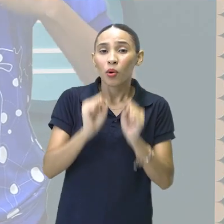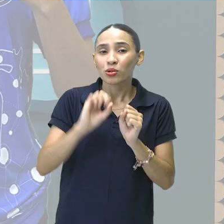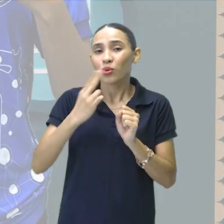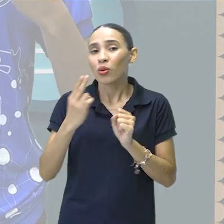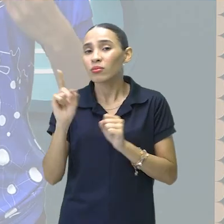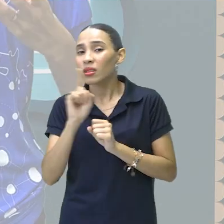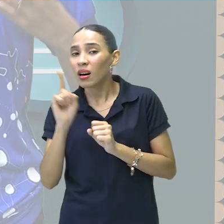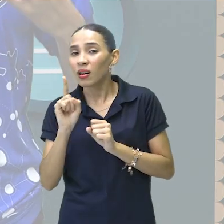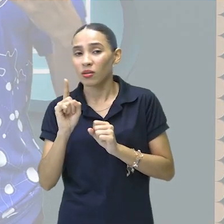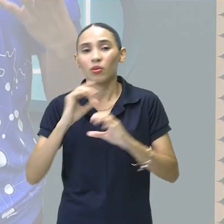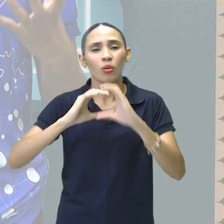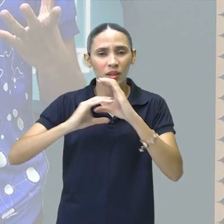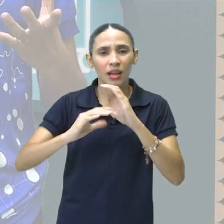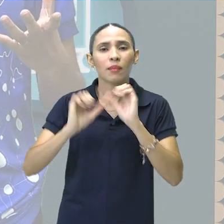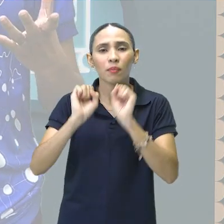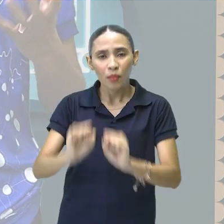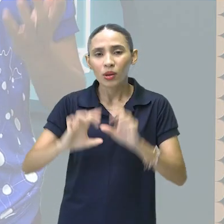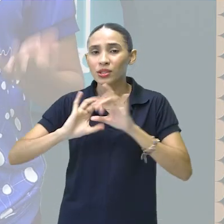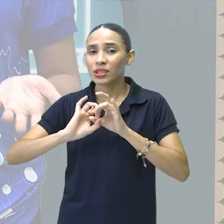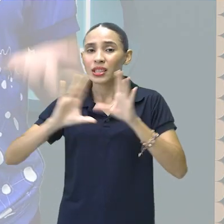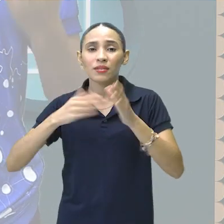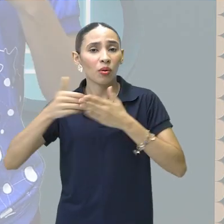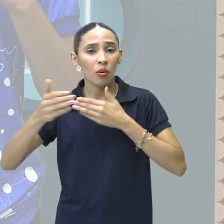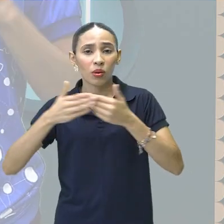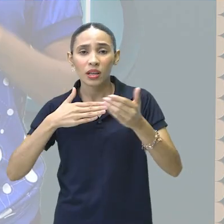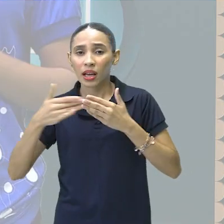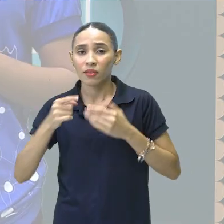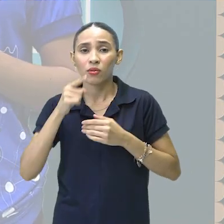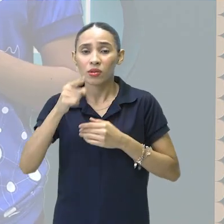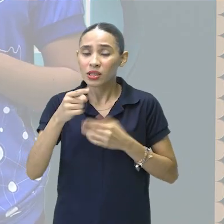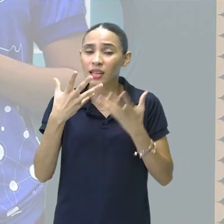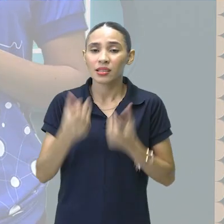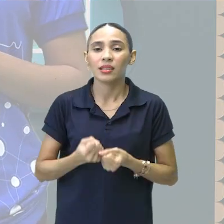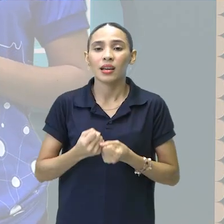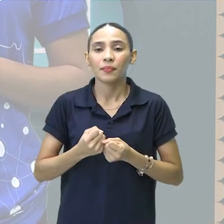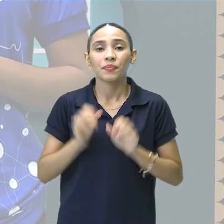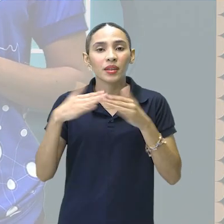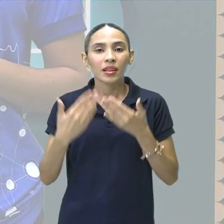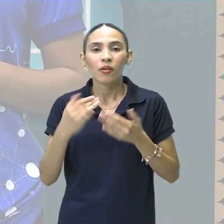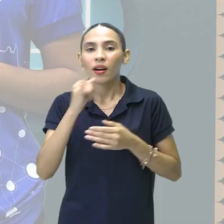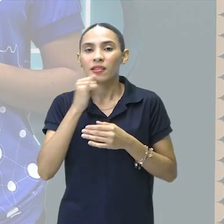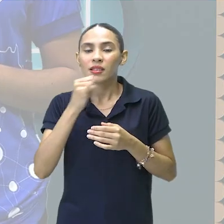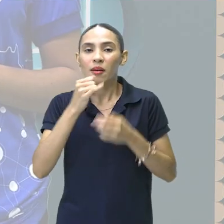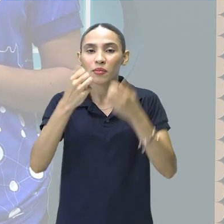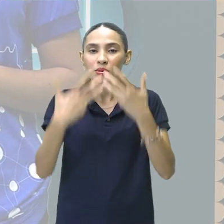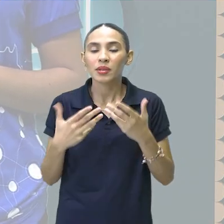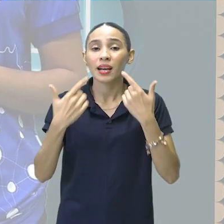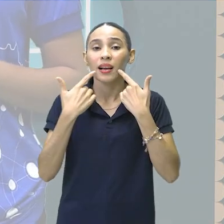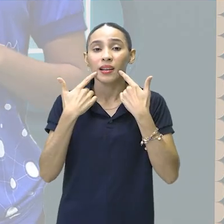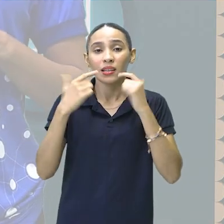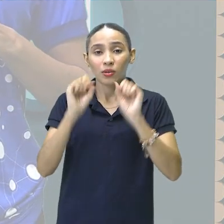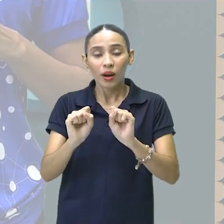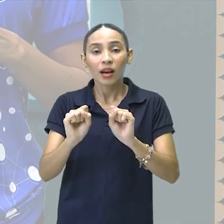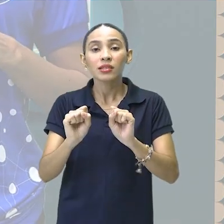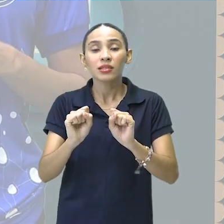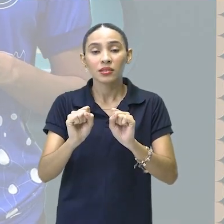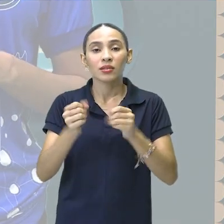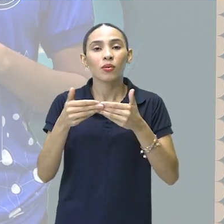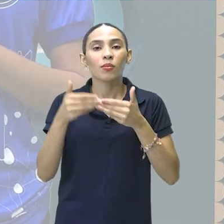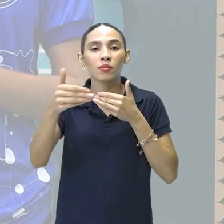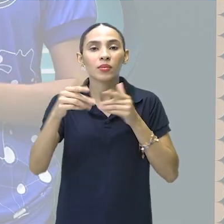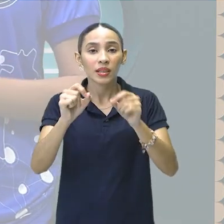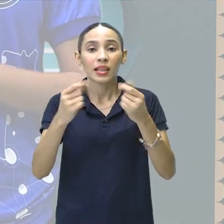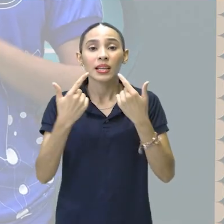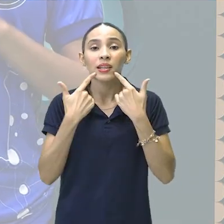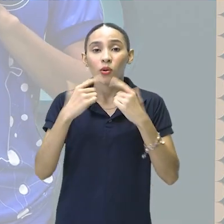podendo comunicar e passar a mensagem da forma que melhor lhe cabe. Então, quando a gente fala de linguagem, vamos estar falando